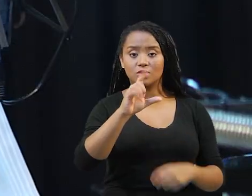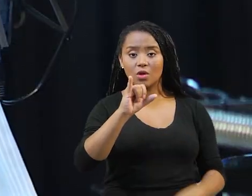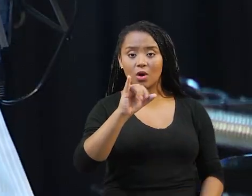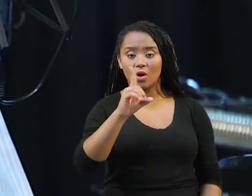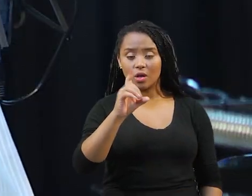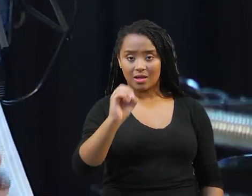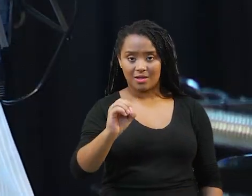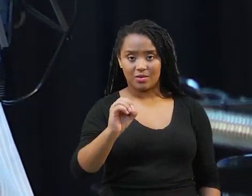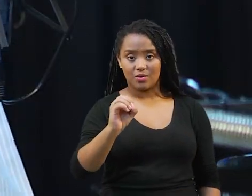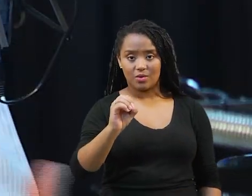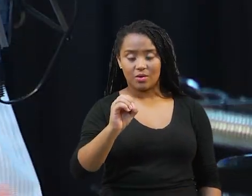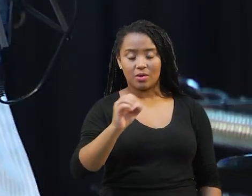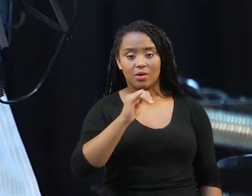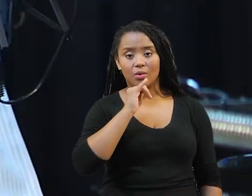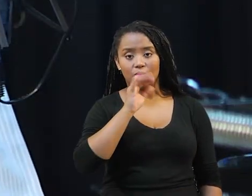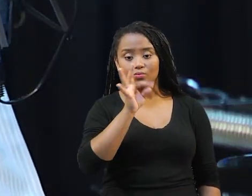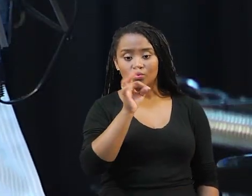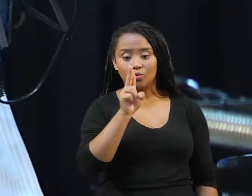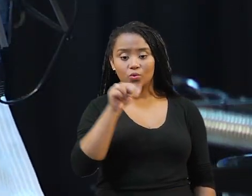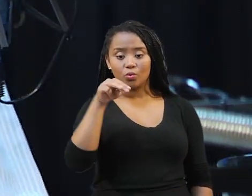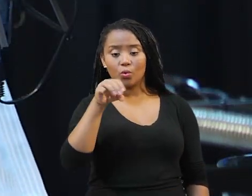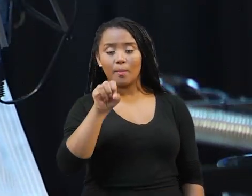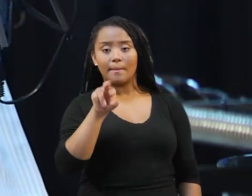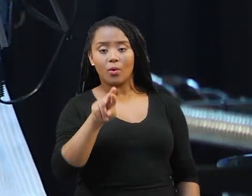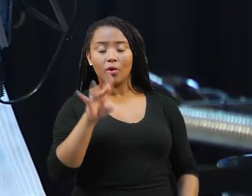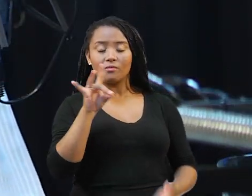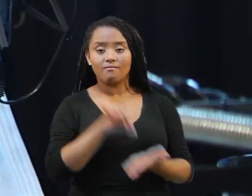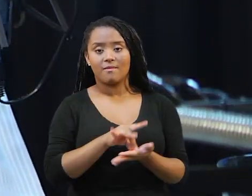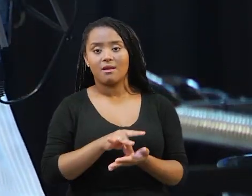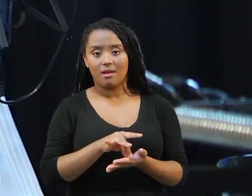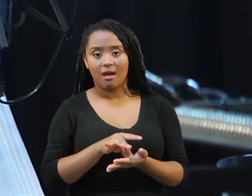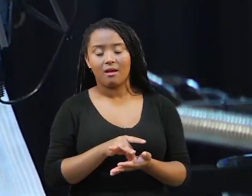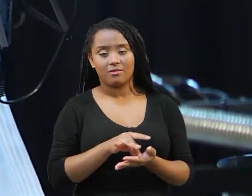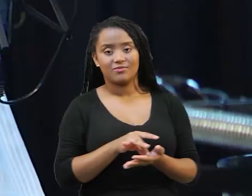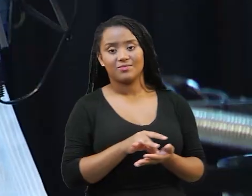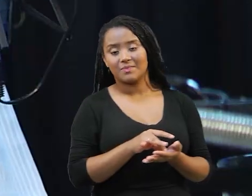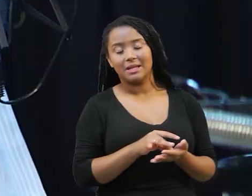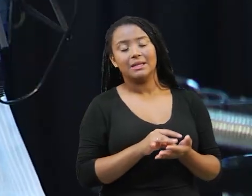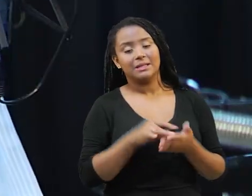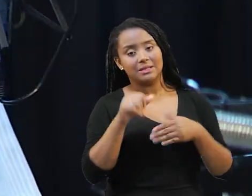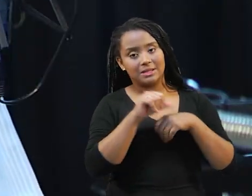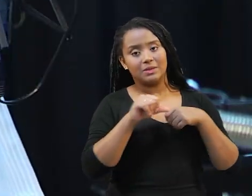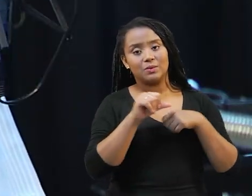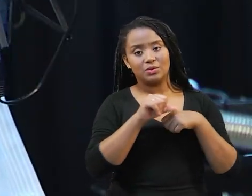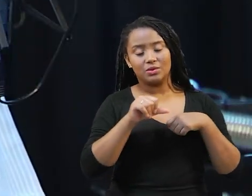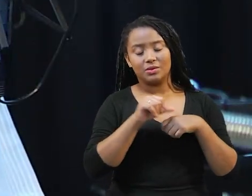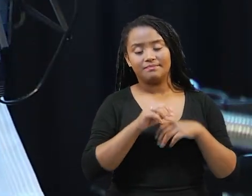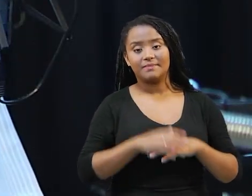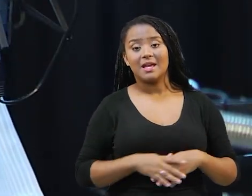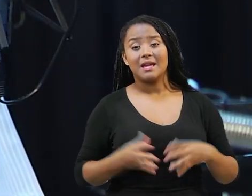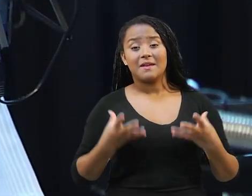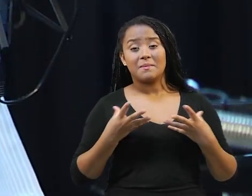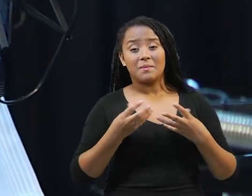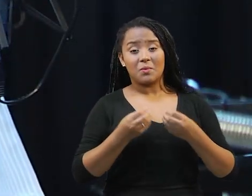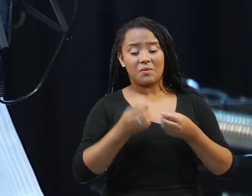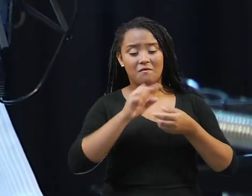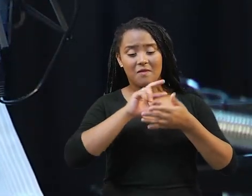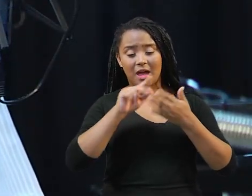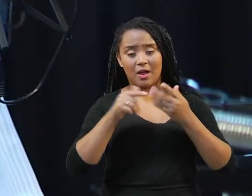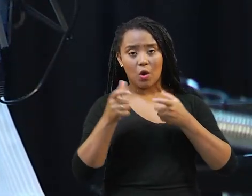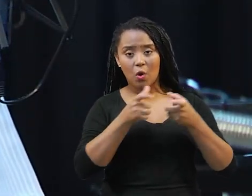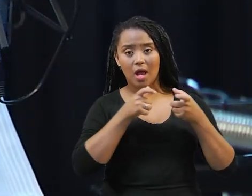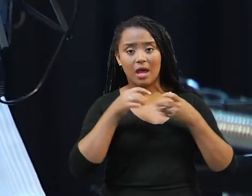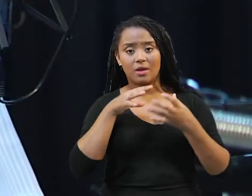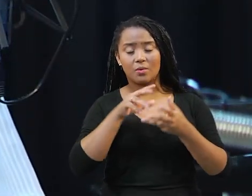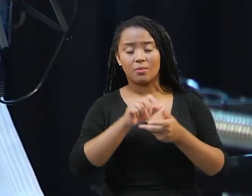né? Que é um câncer que dá uma coisa palpável, um tumor mesmo. Então, muitos